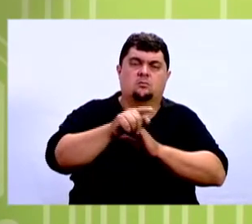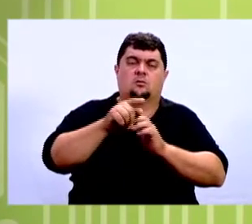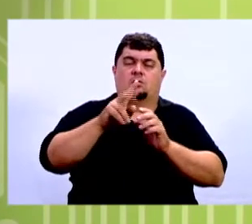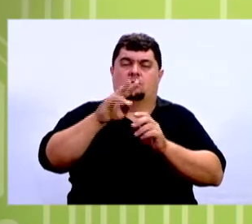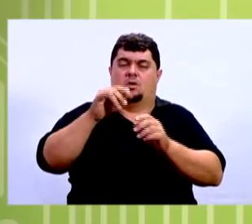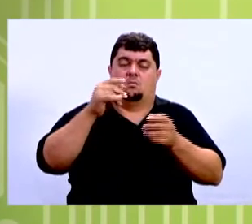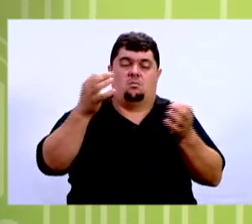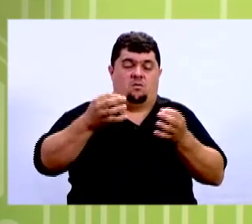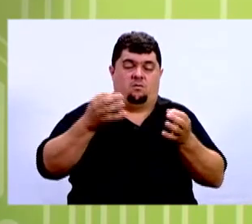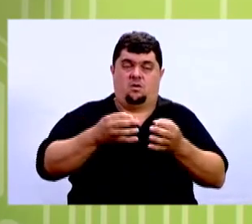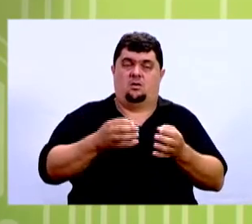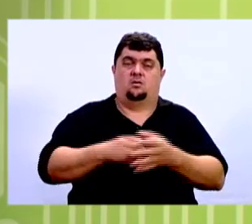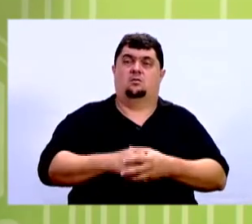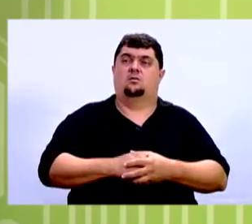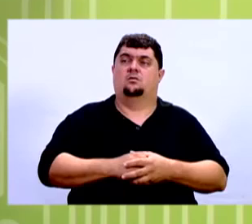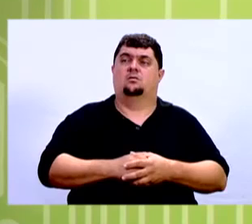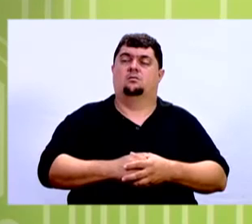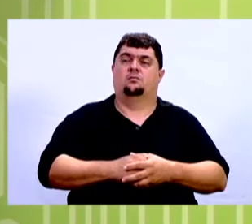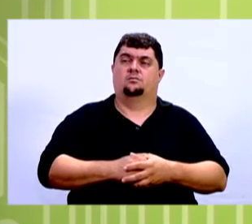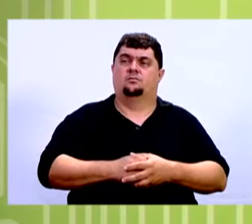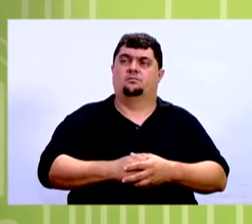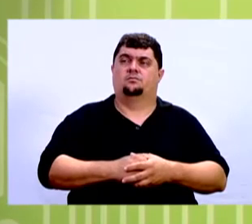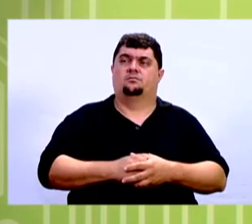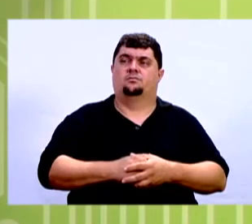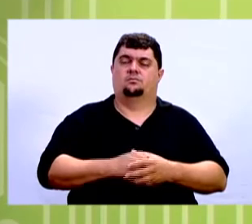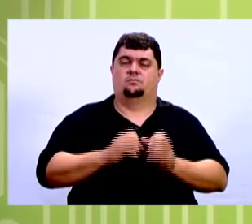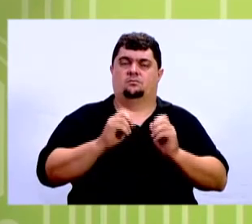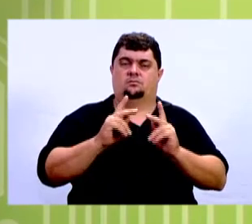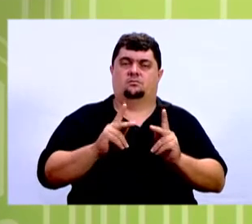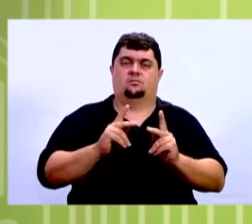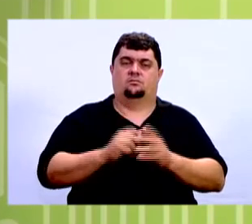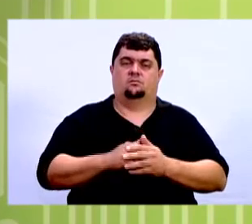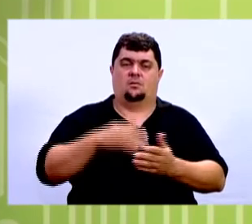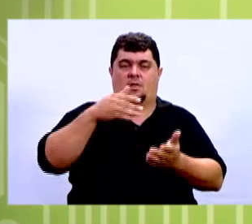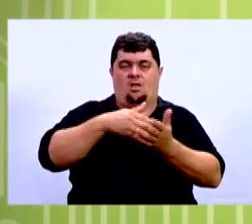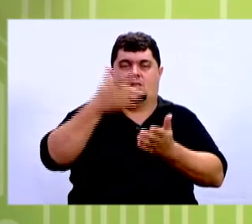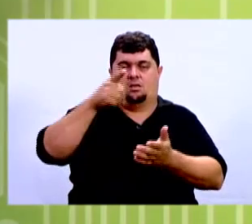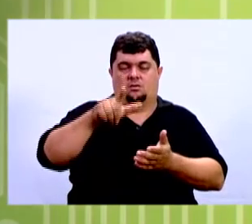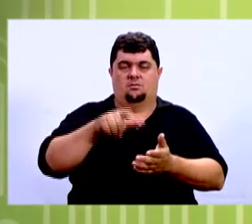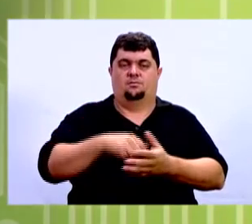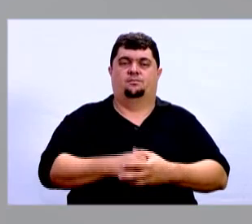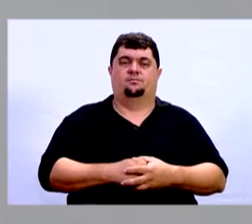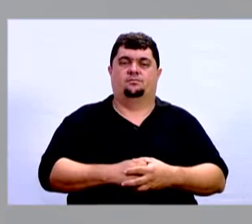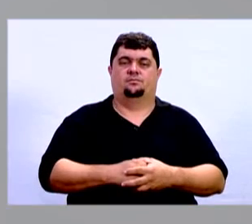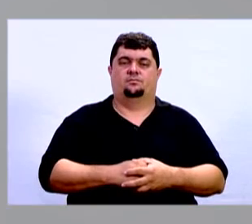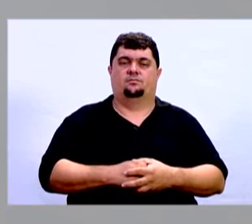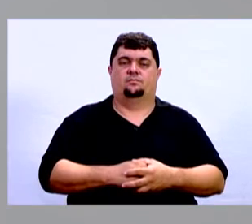com muito mais resultados, com muito mais abrangência, correto? Até a nossa próxima aula.